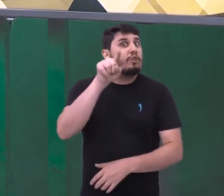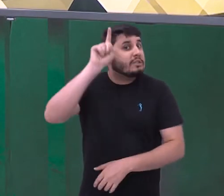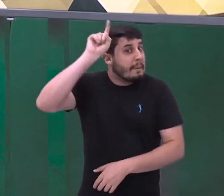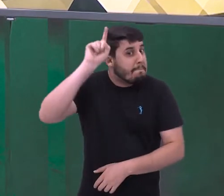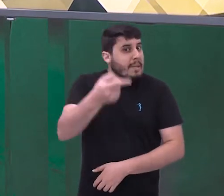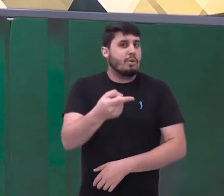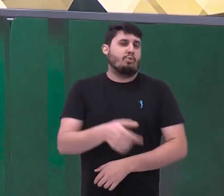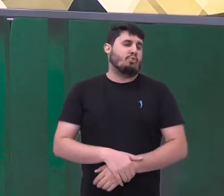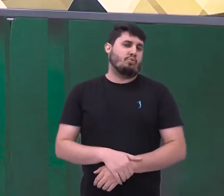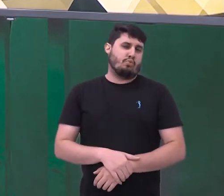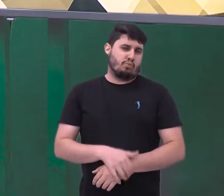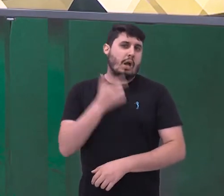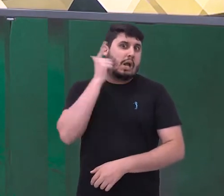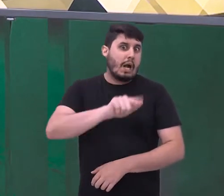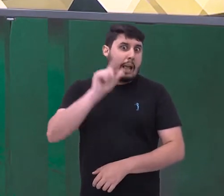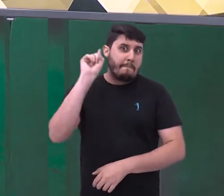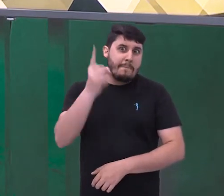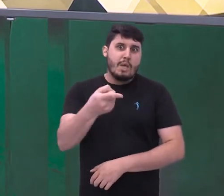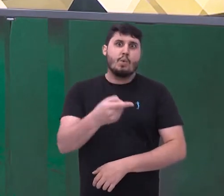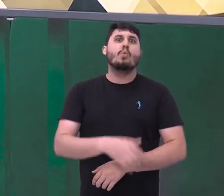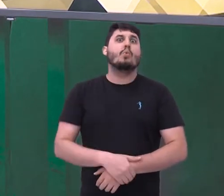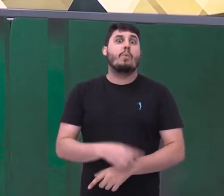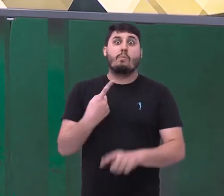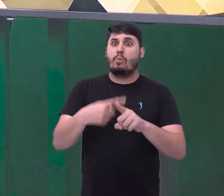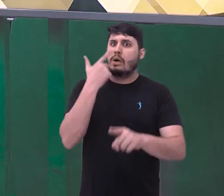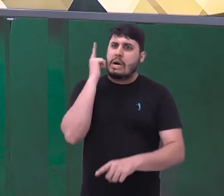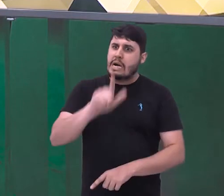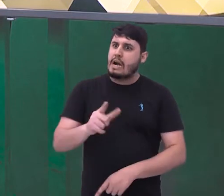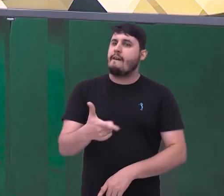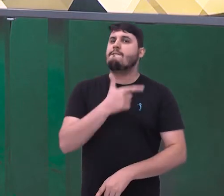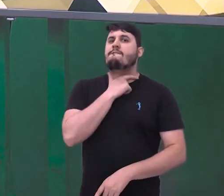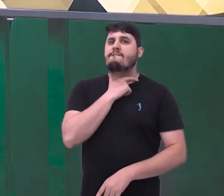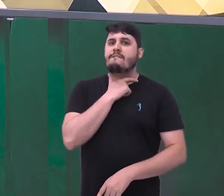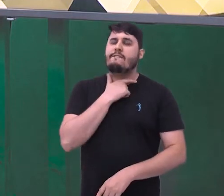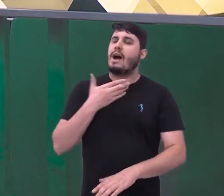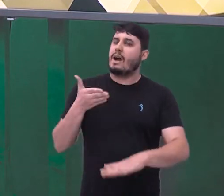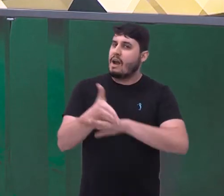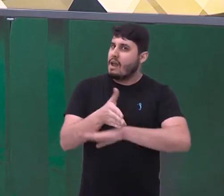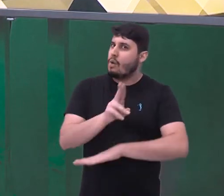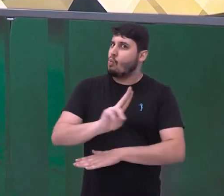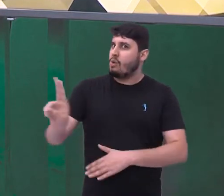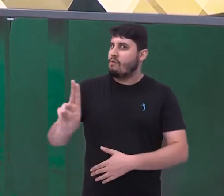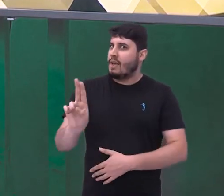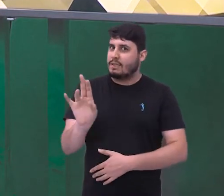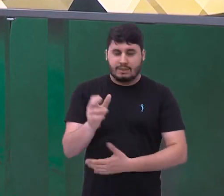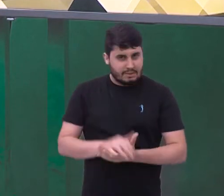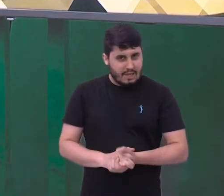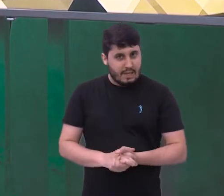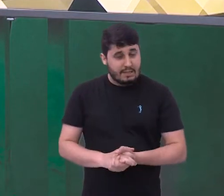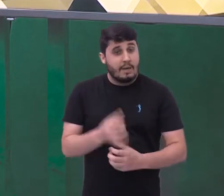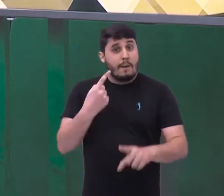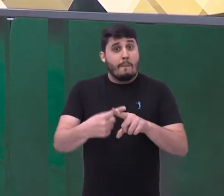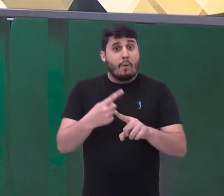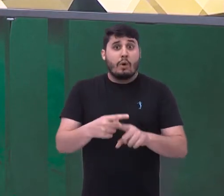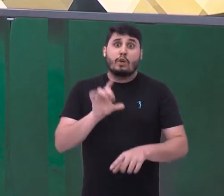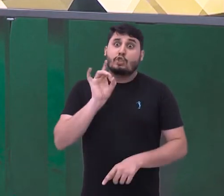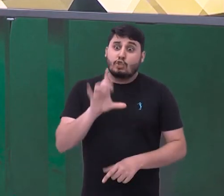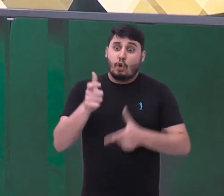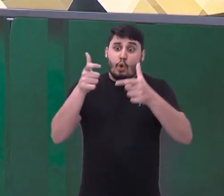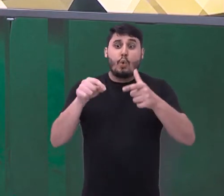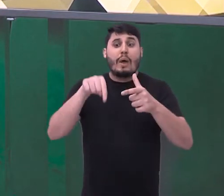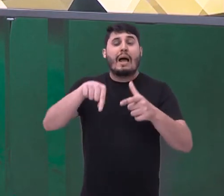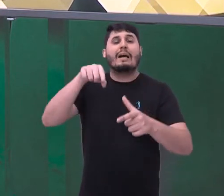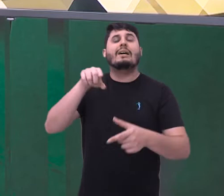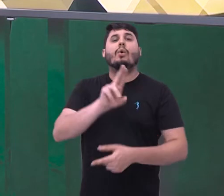1000. Para que você se garanta, para que você garanta seu lugar na universidade. Porque só